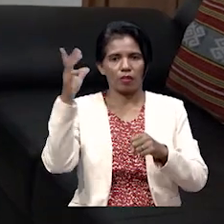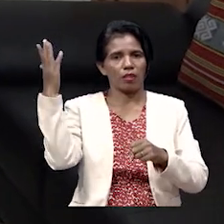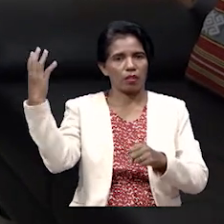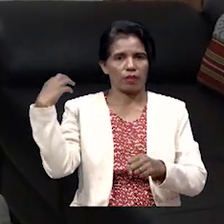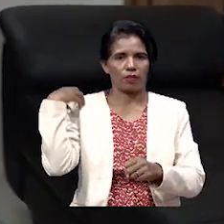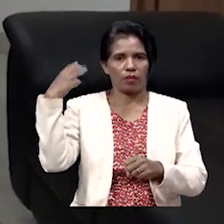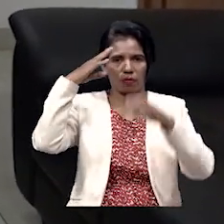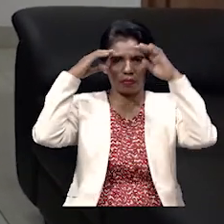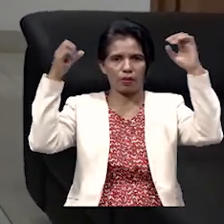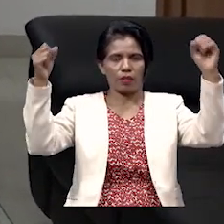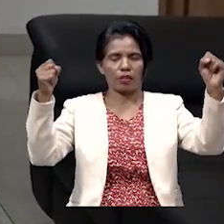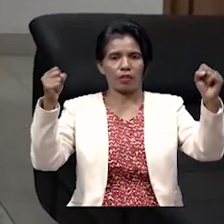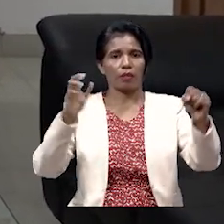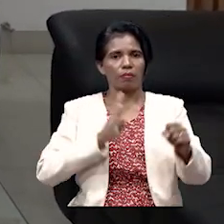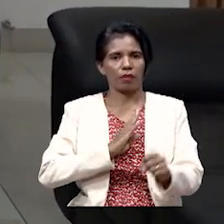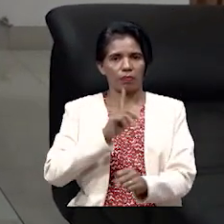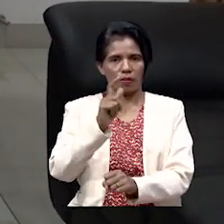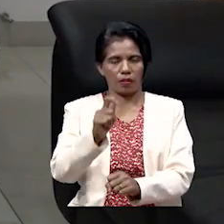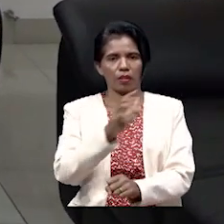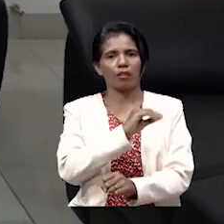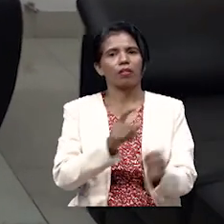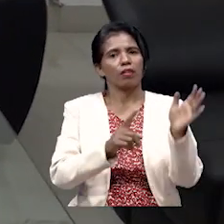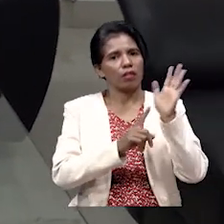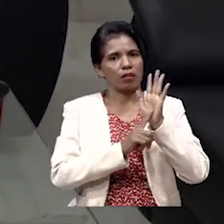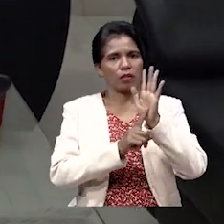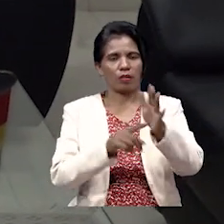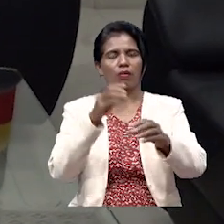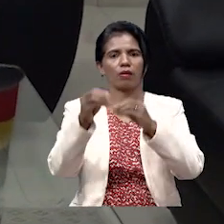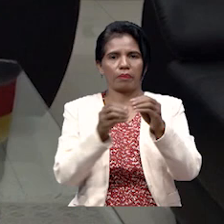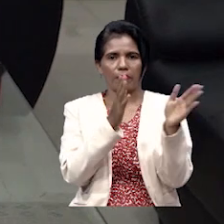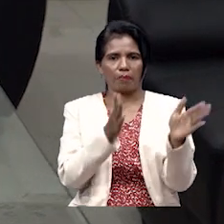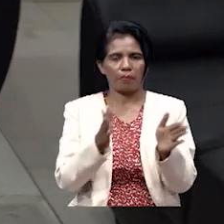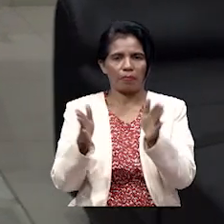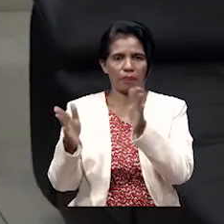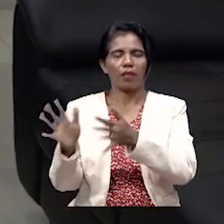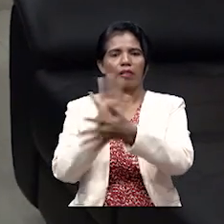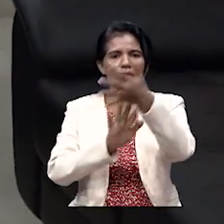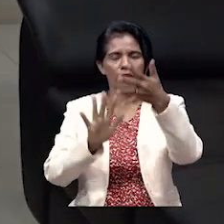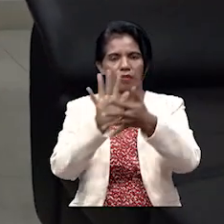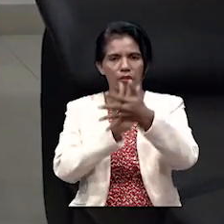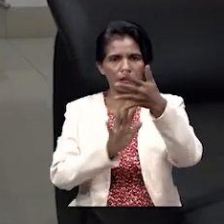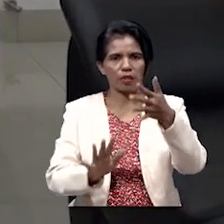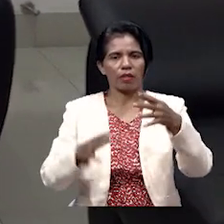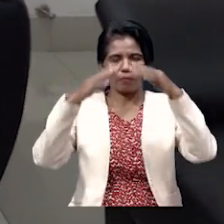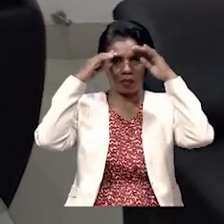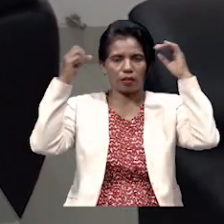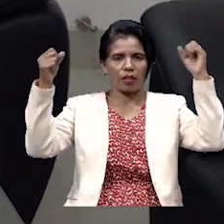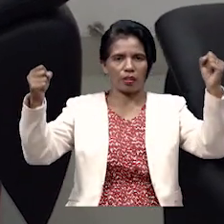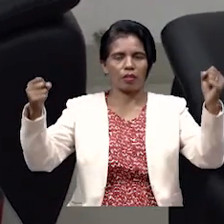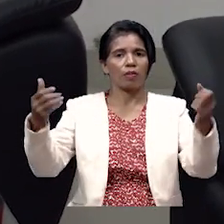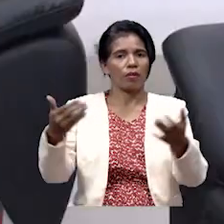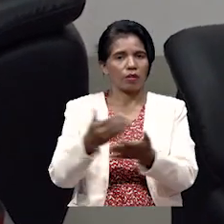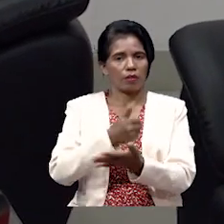Palácio Presidencial Bairupité, onde informa com a preparação da cerimônia investidura presidente da República